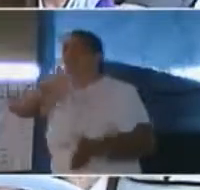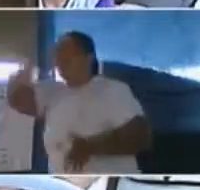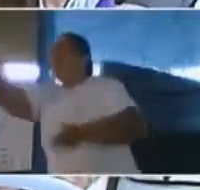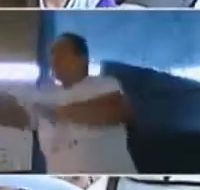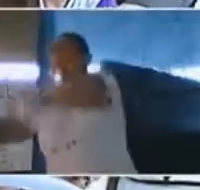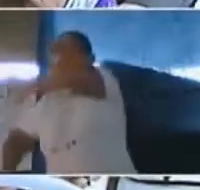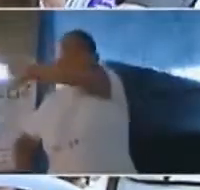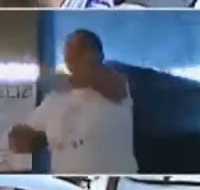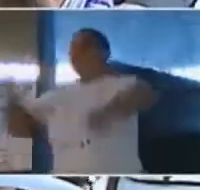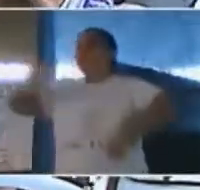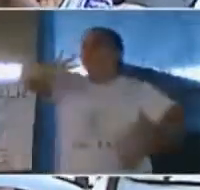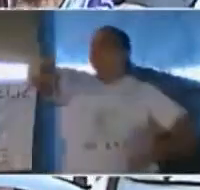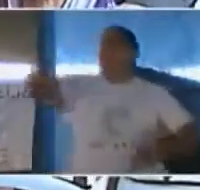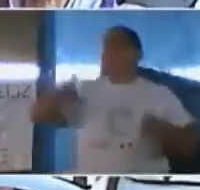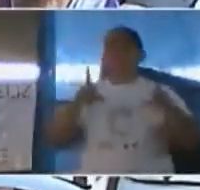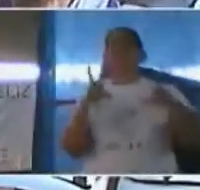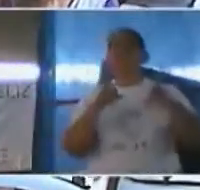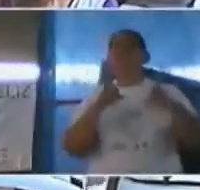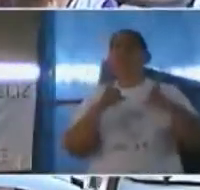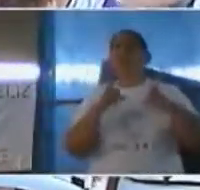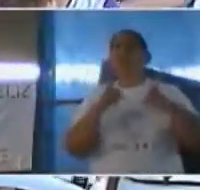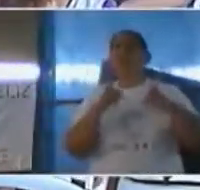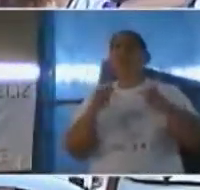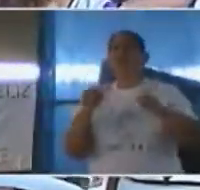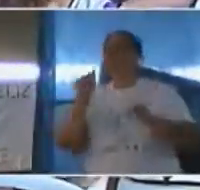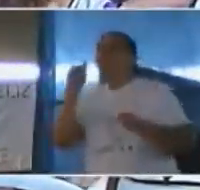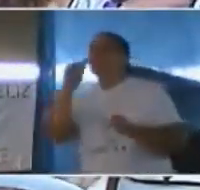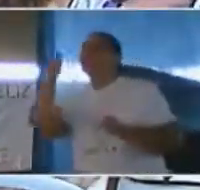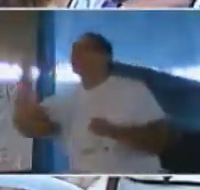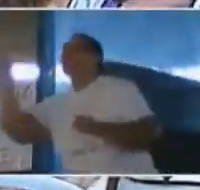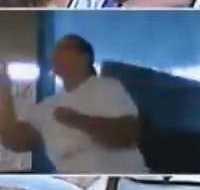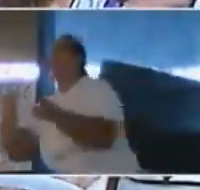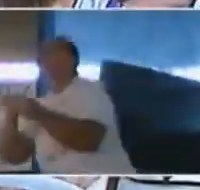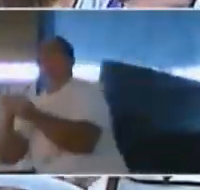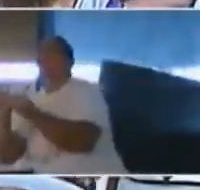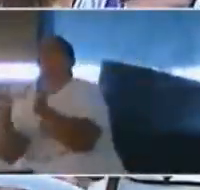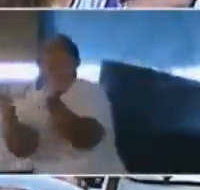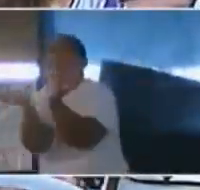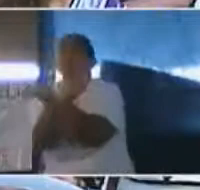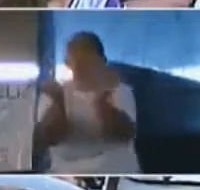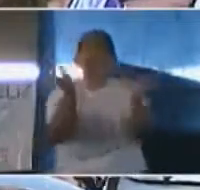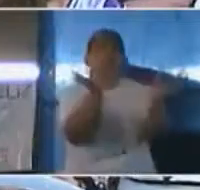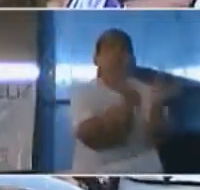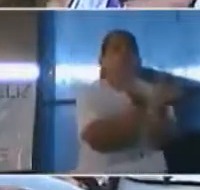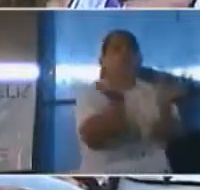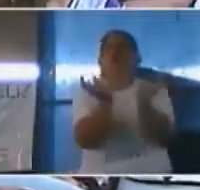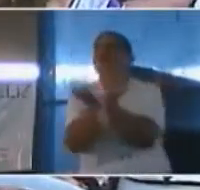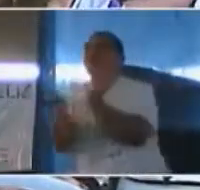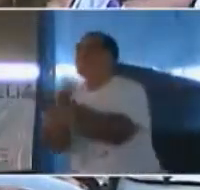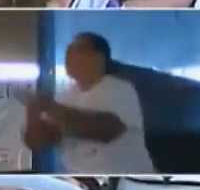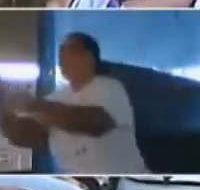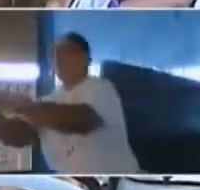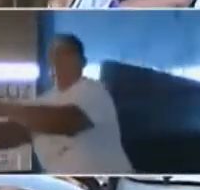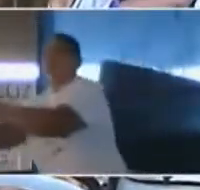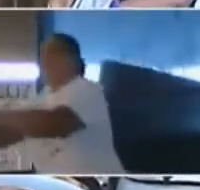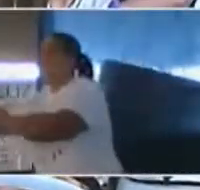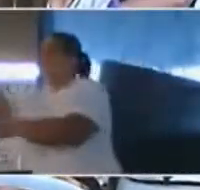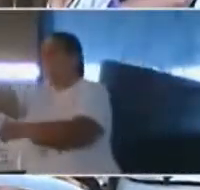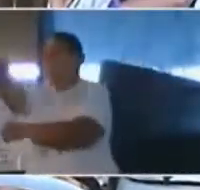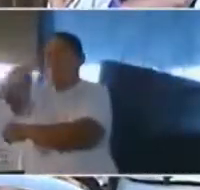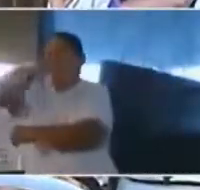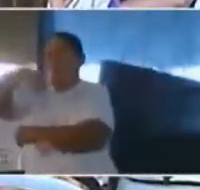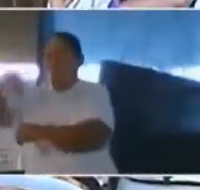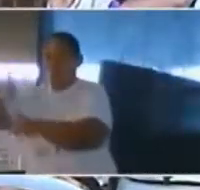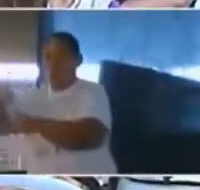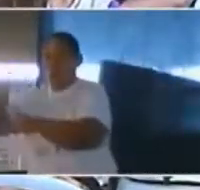de ações daquilo que vocês fazem nos grupos, nas comunidades de vocês. Então, para